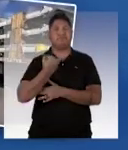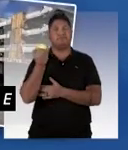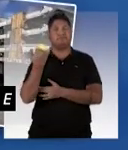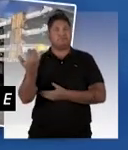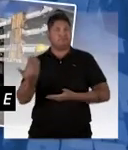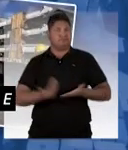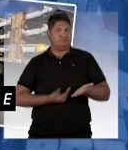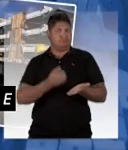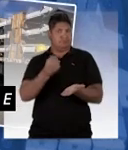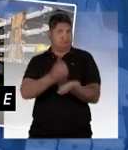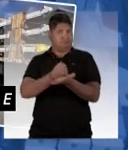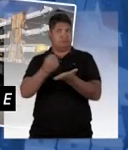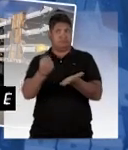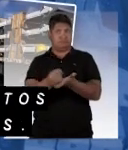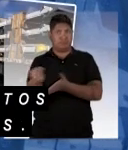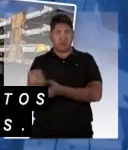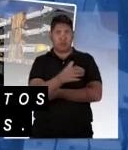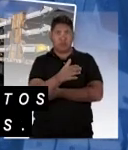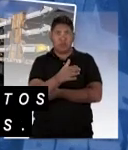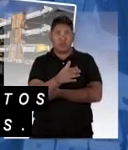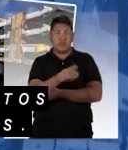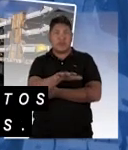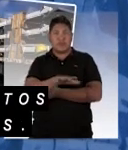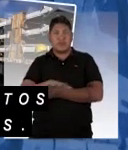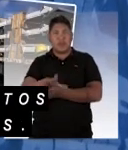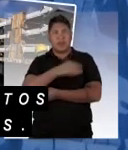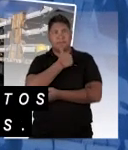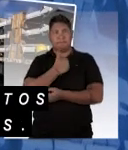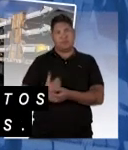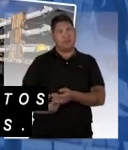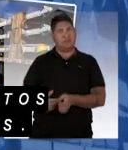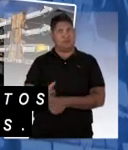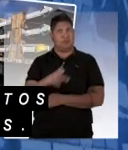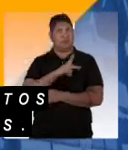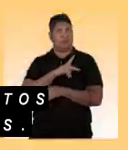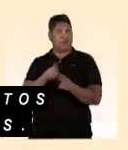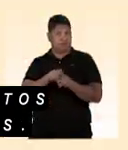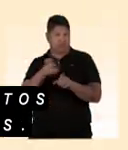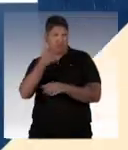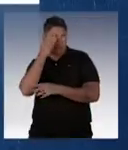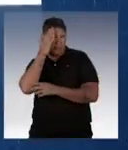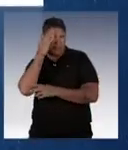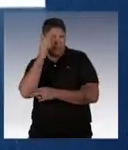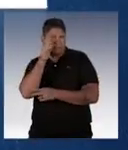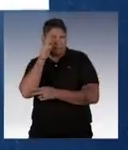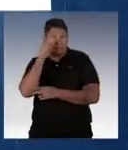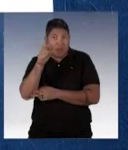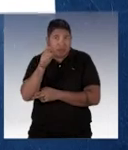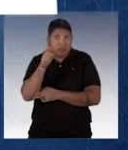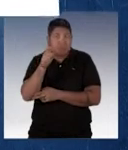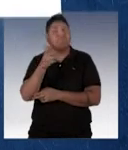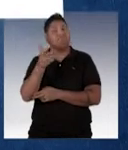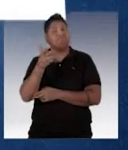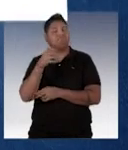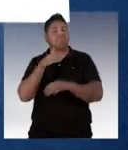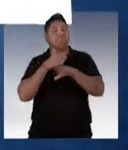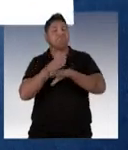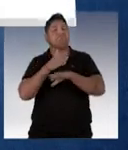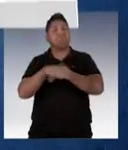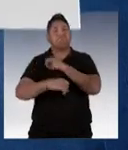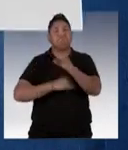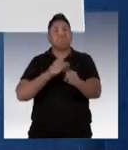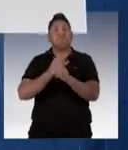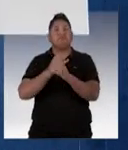na empregabilidade e inclusão de profissionais em portos públicos e privados. Quer saber mais? Acesse o site do